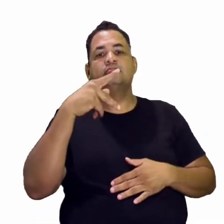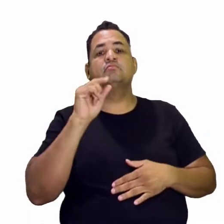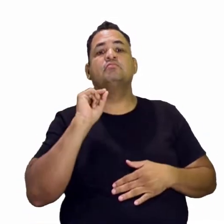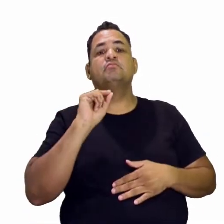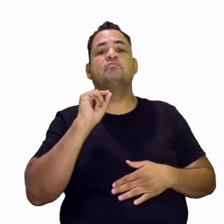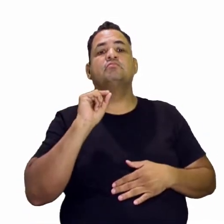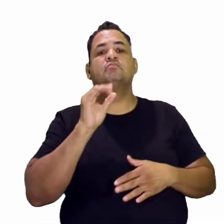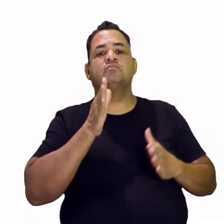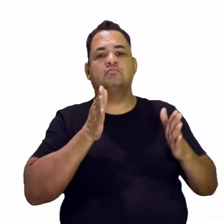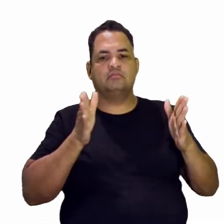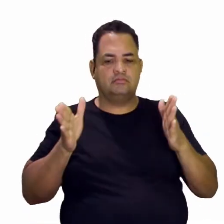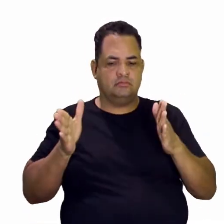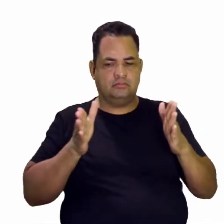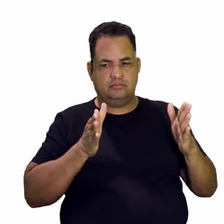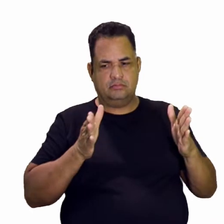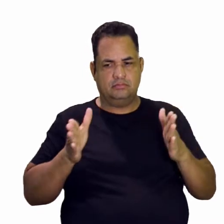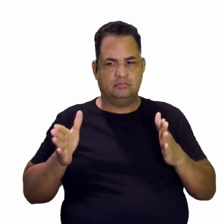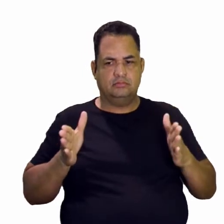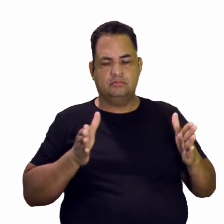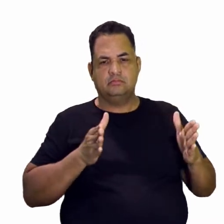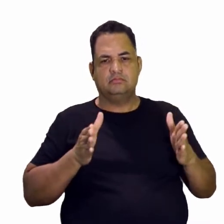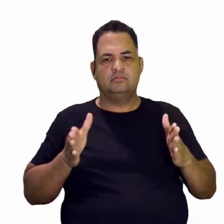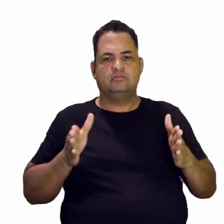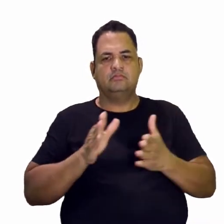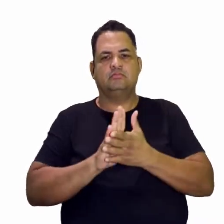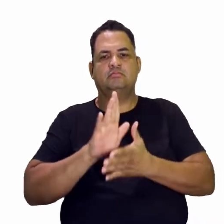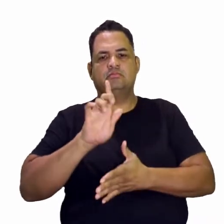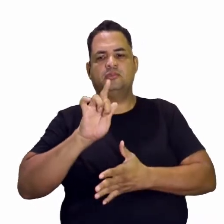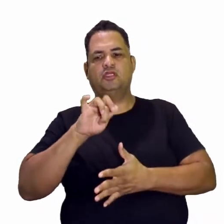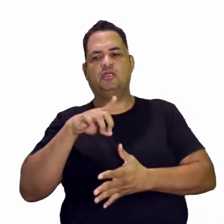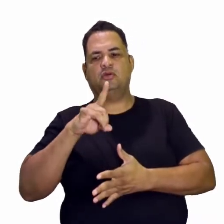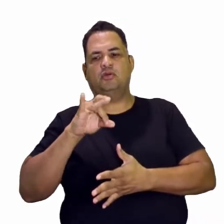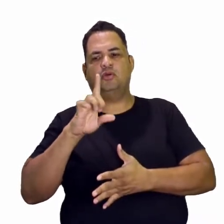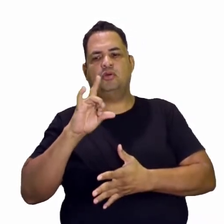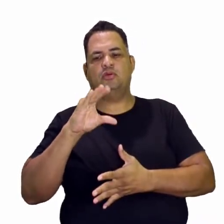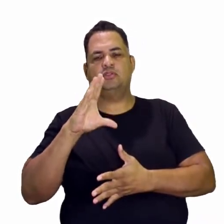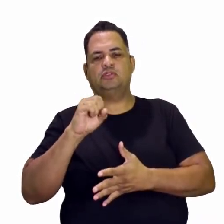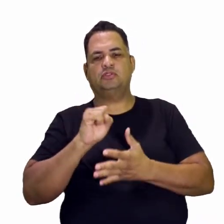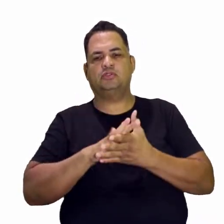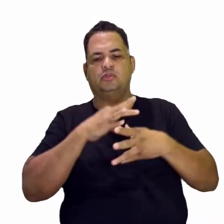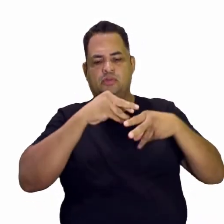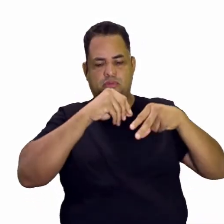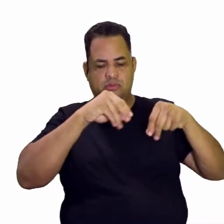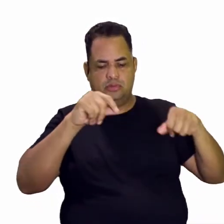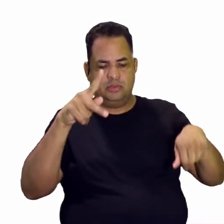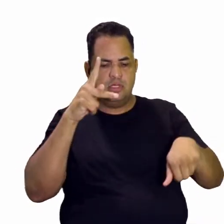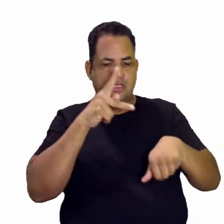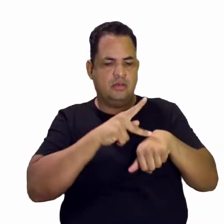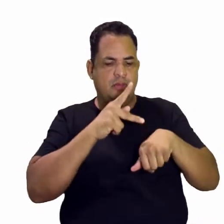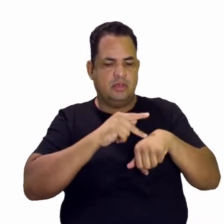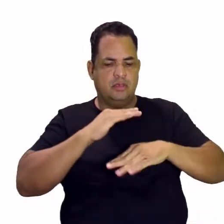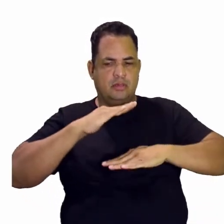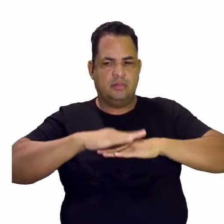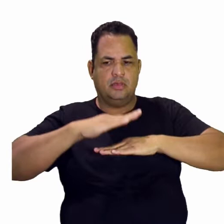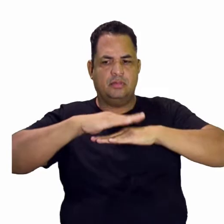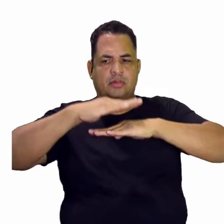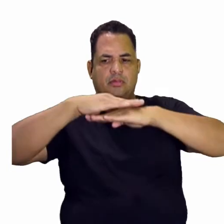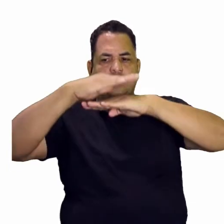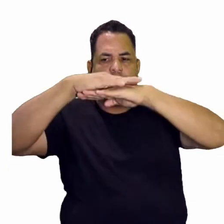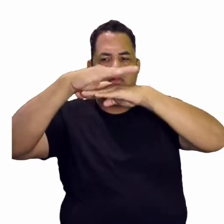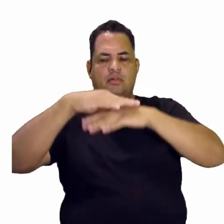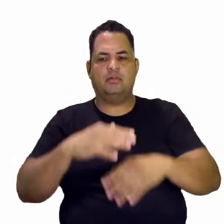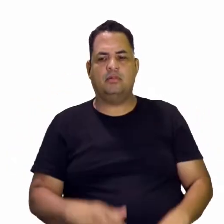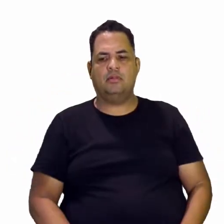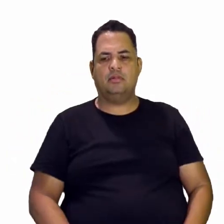quê? Do tempo geológico, tá? Aí vem aqui para mim,